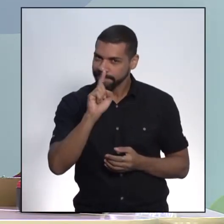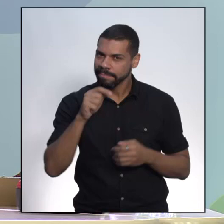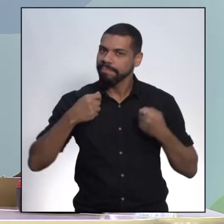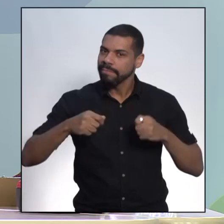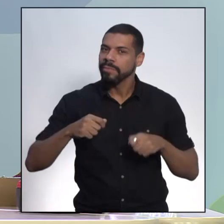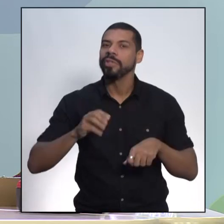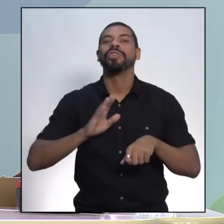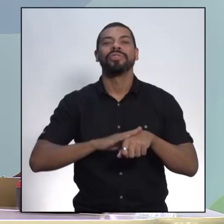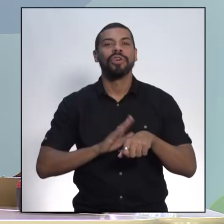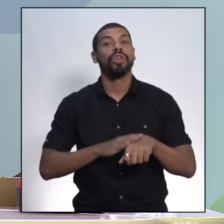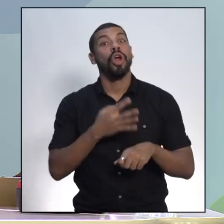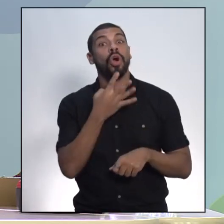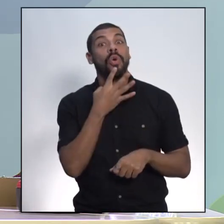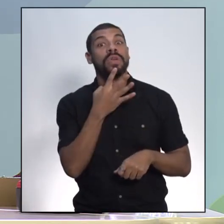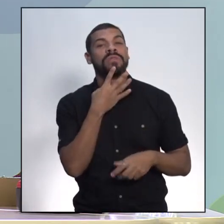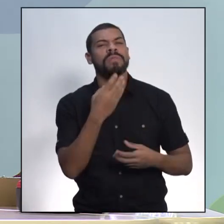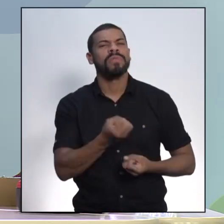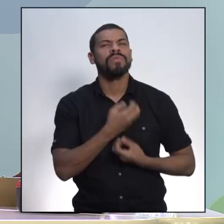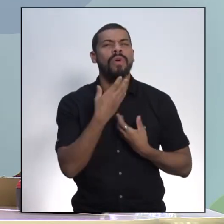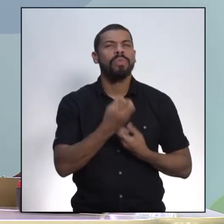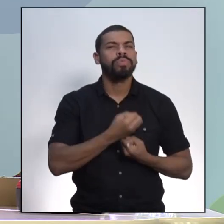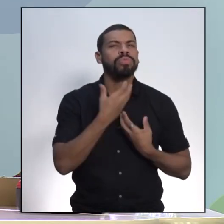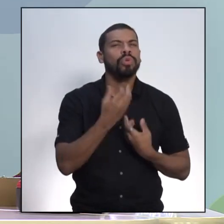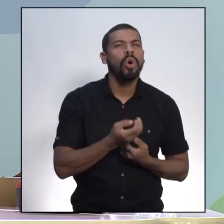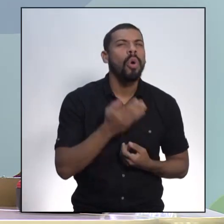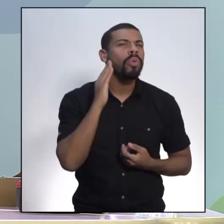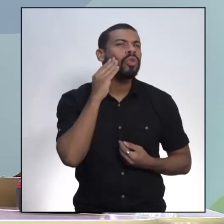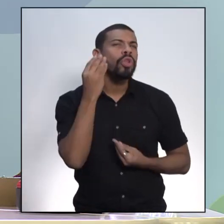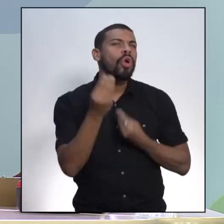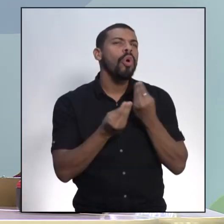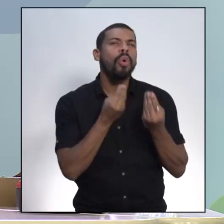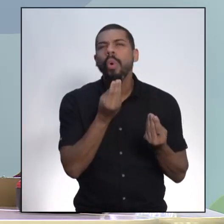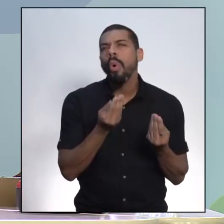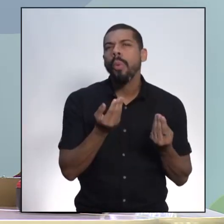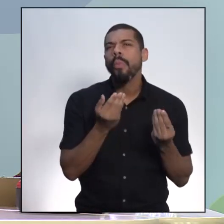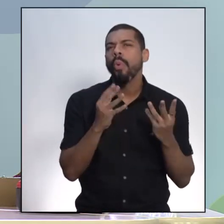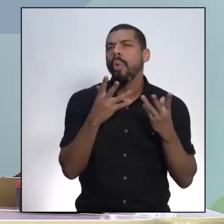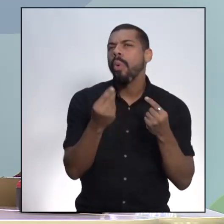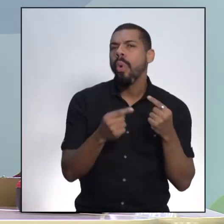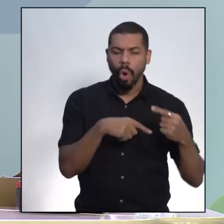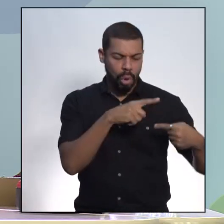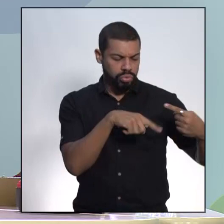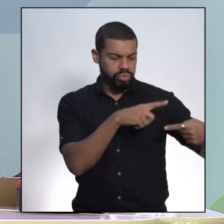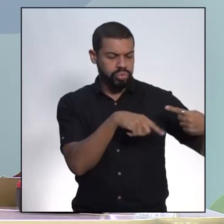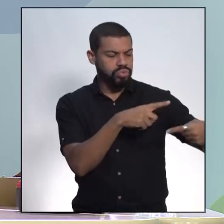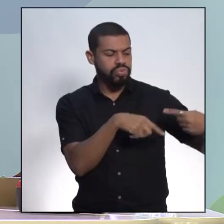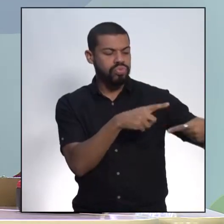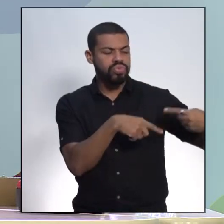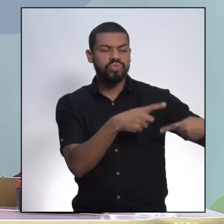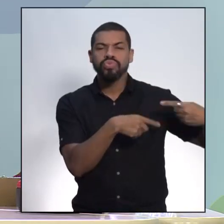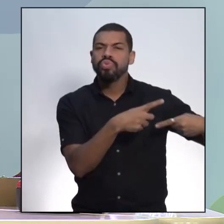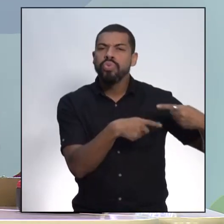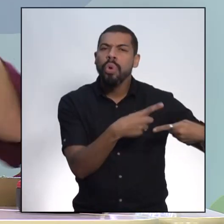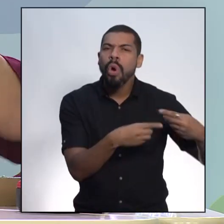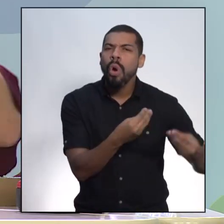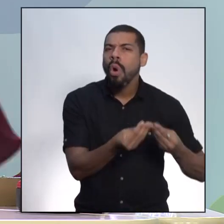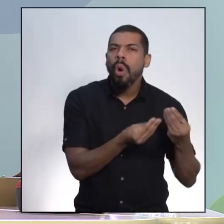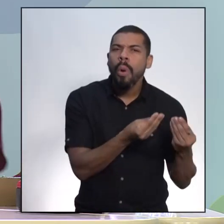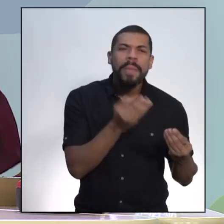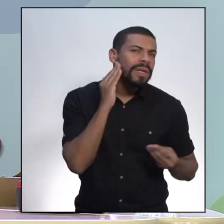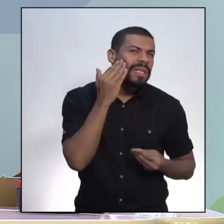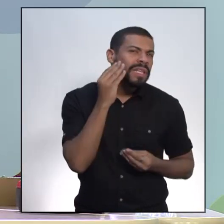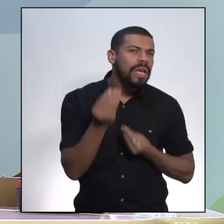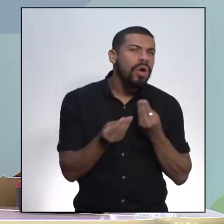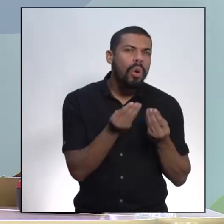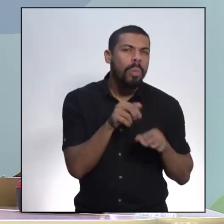de conhecimento. Ele precisou entender como que essa história, como é que essa roda gira, como que são esses eixos, como que